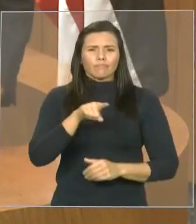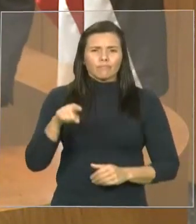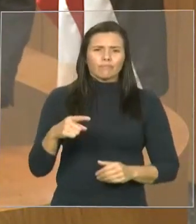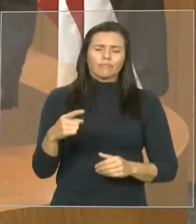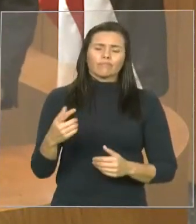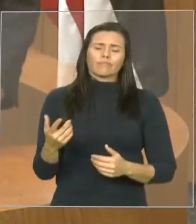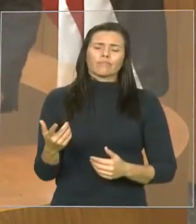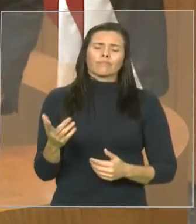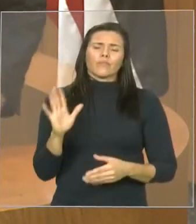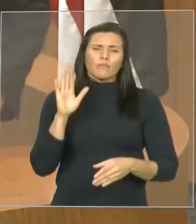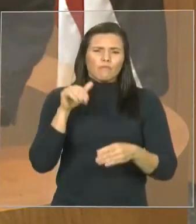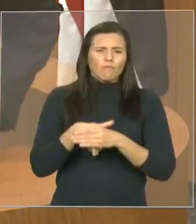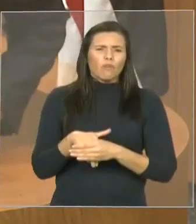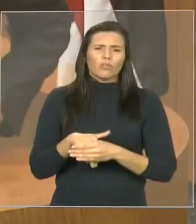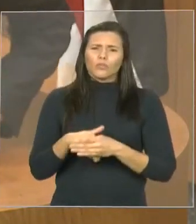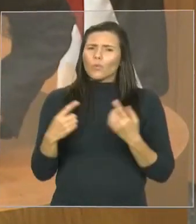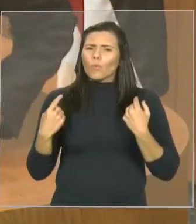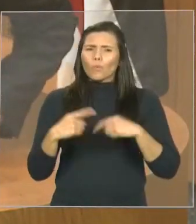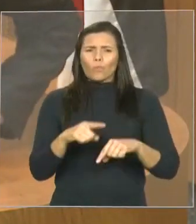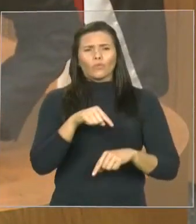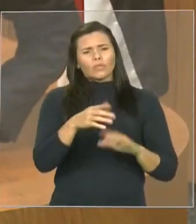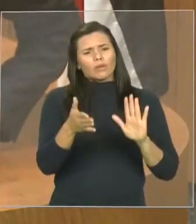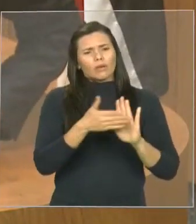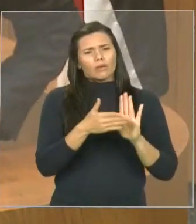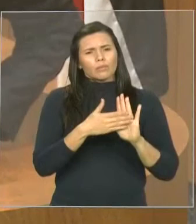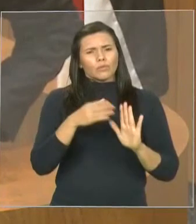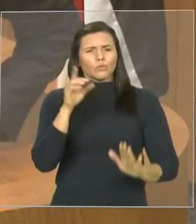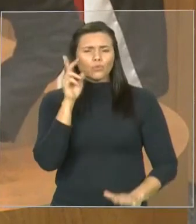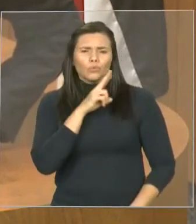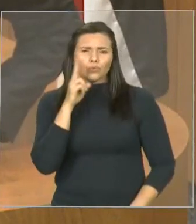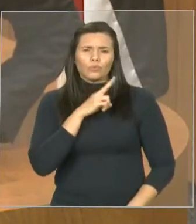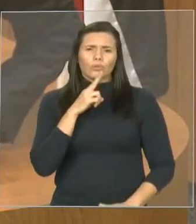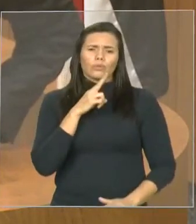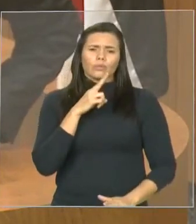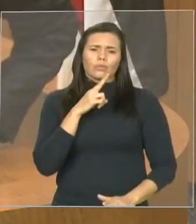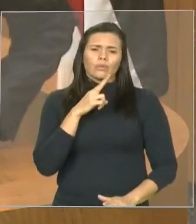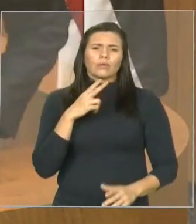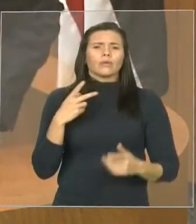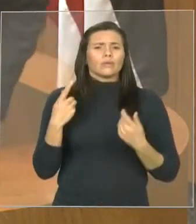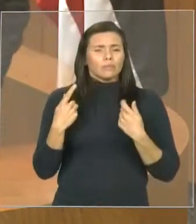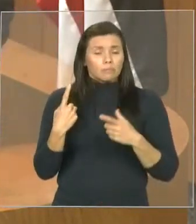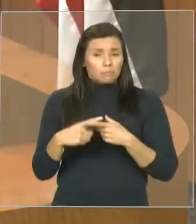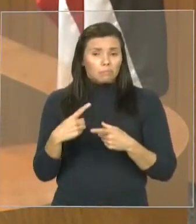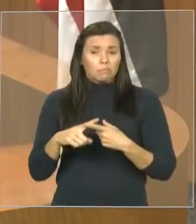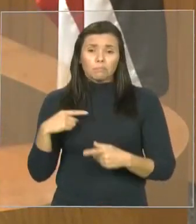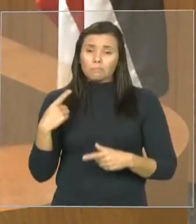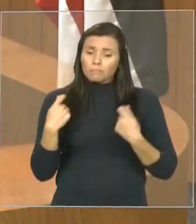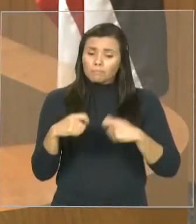votação contrária a esse requerimento de urgência. Senhor presidente, peço a atenção de Vossa Excelência e já